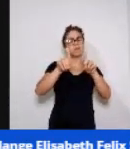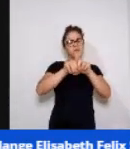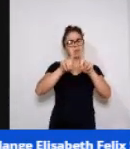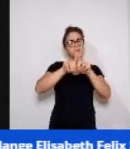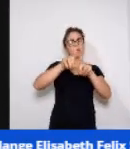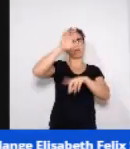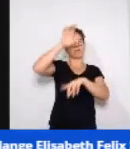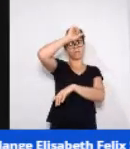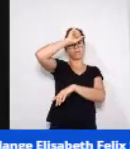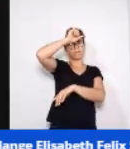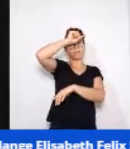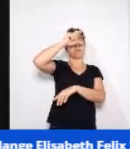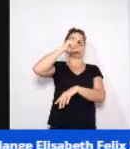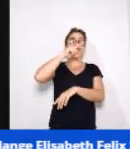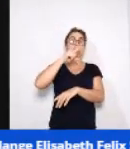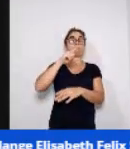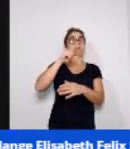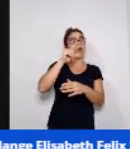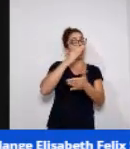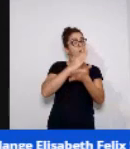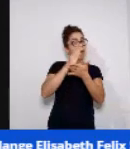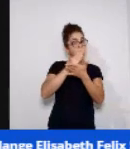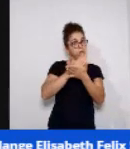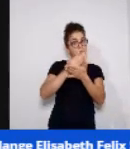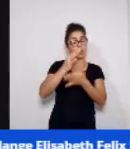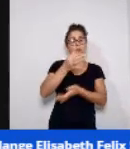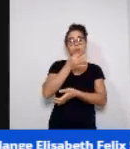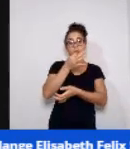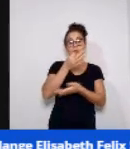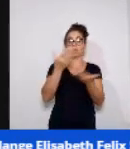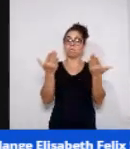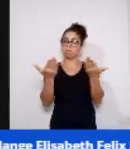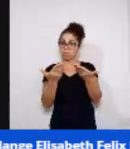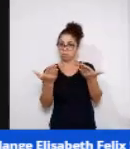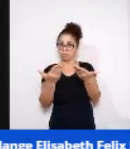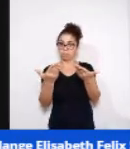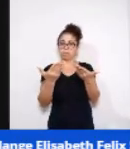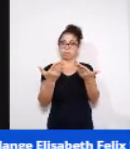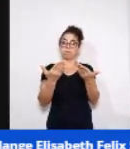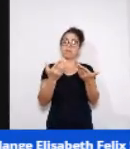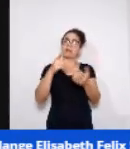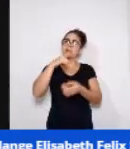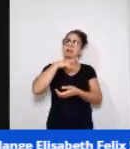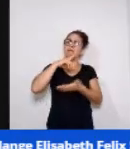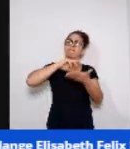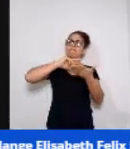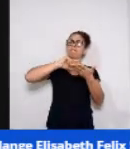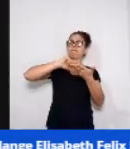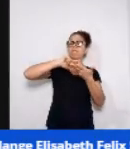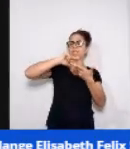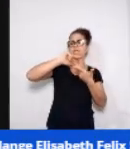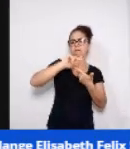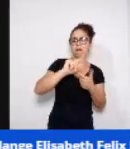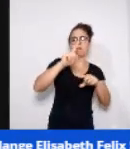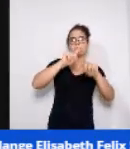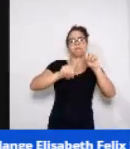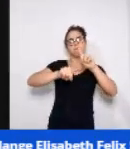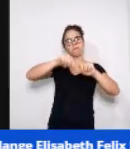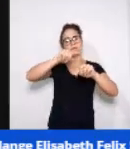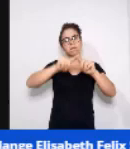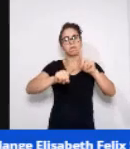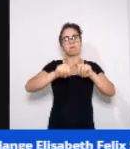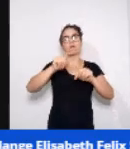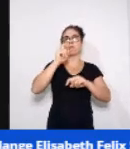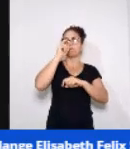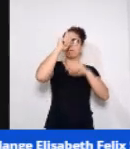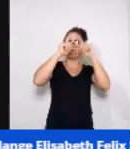foram alguns que eu citei aqui, tá? Mas existem milhares de recursos e instrumentos criados para que possamos cada